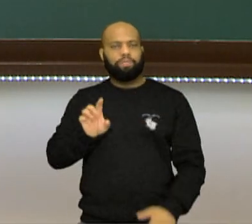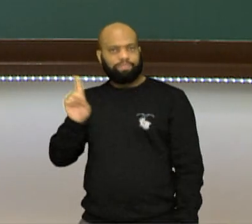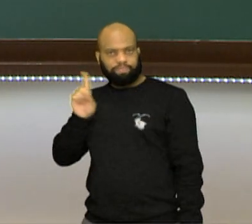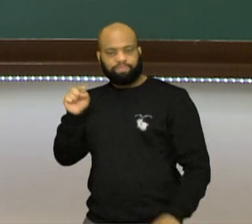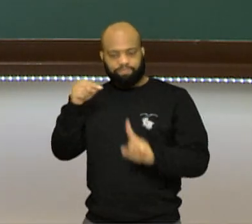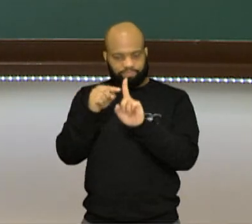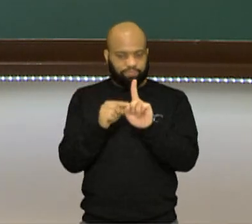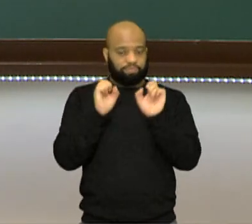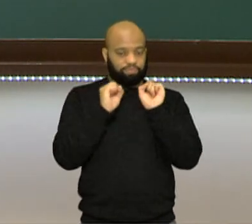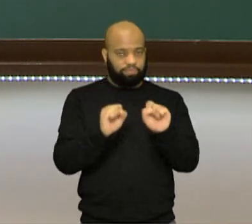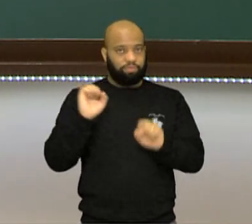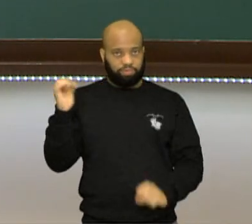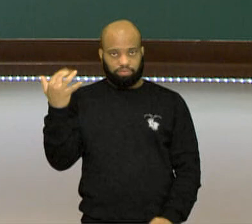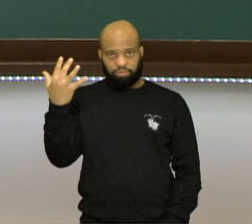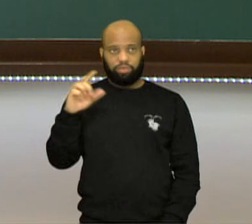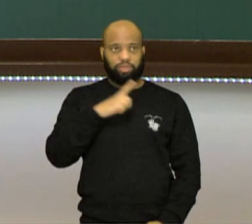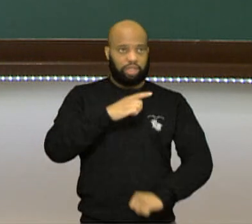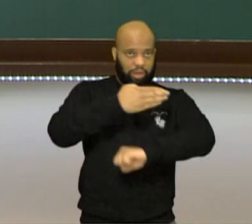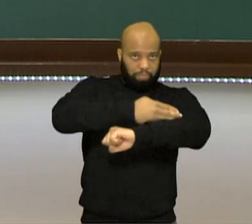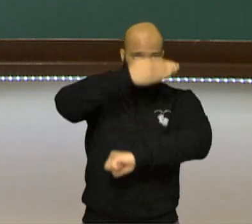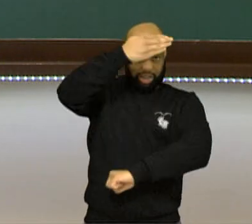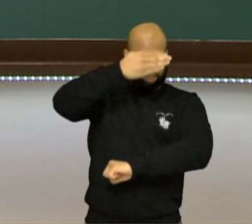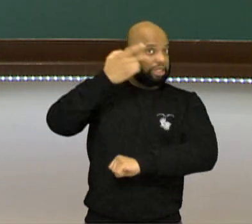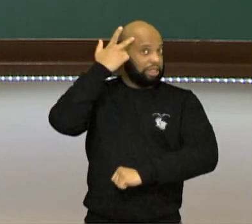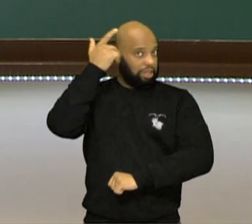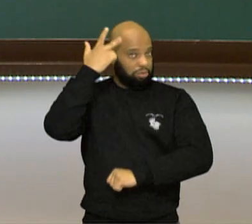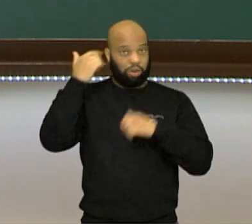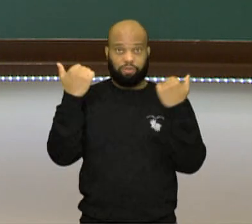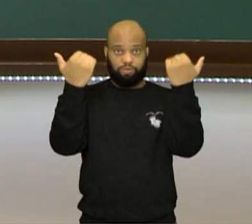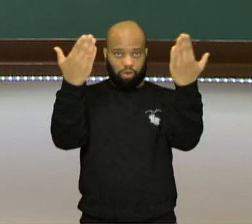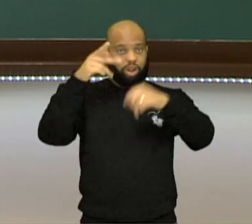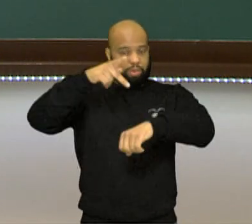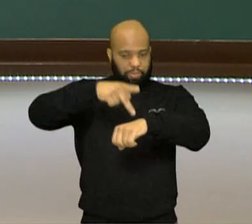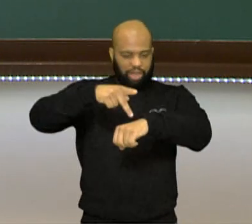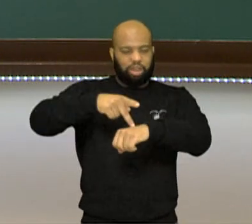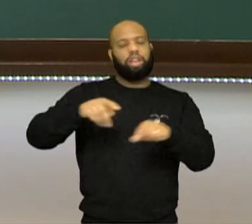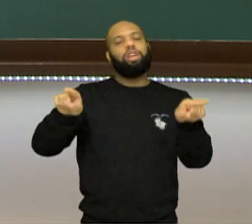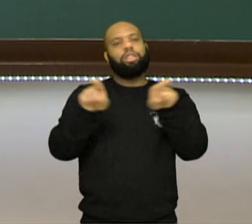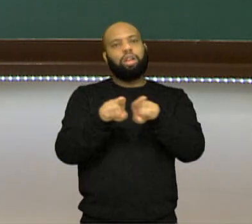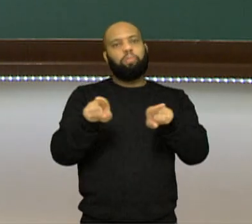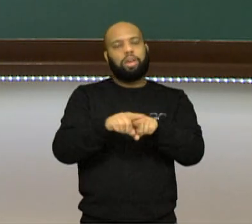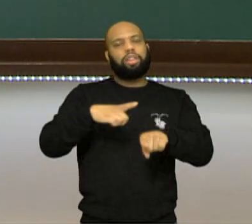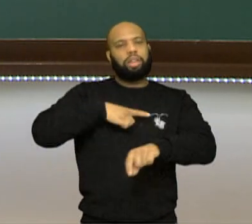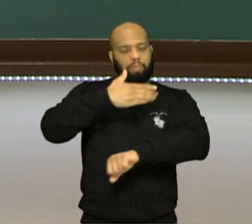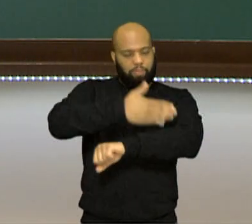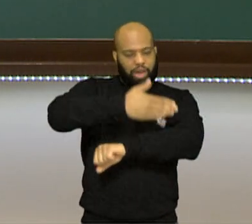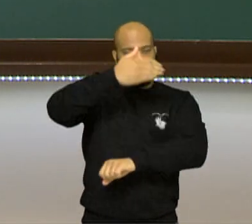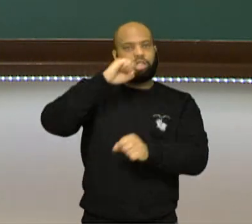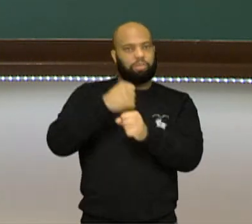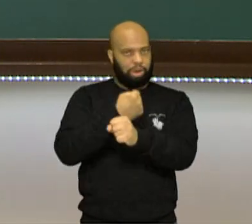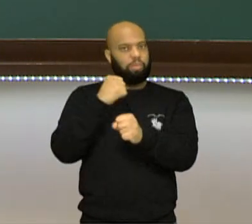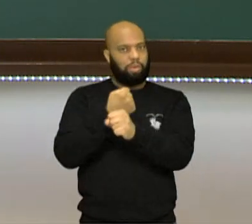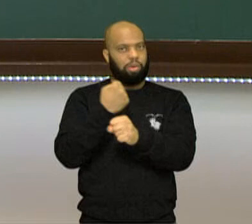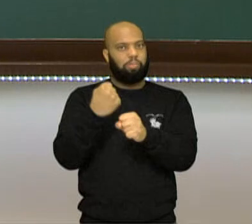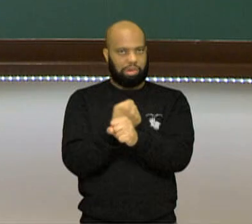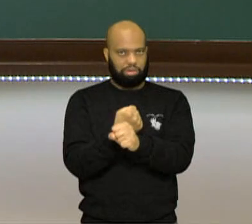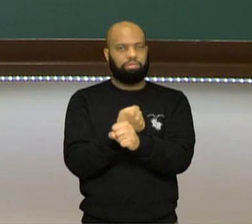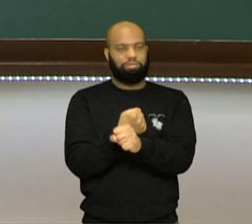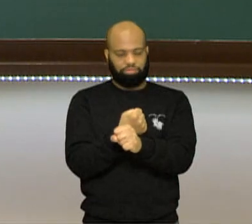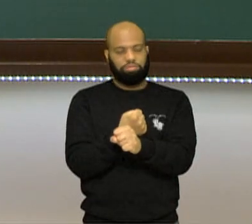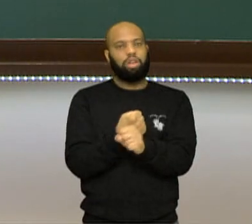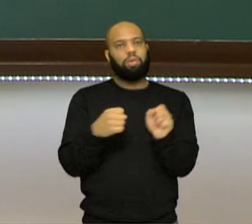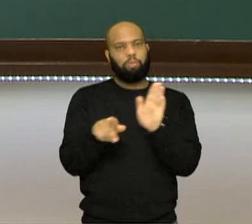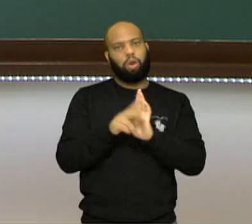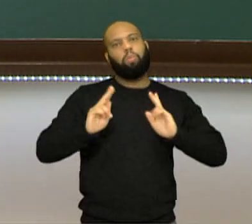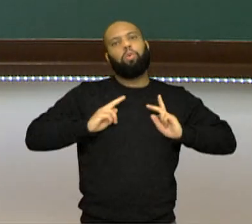esportiva ela pode acontecer em paredes naturais de rochas, tá? Ou em paredes artificiais